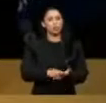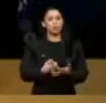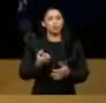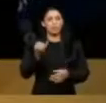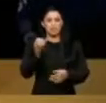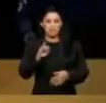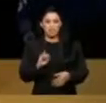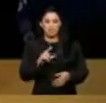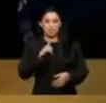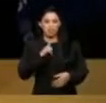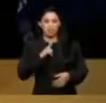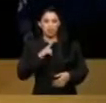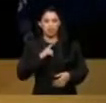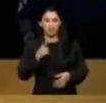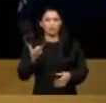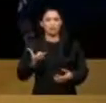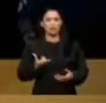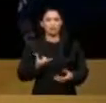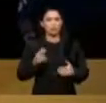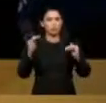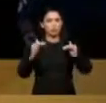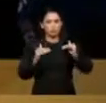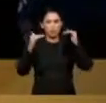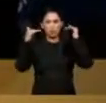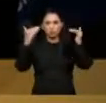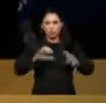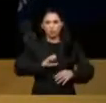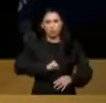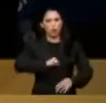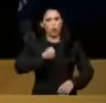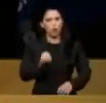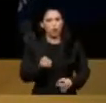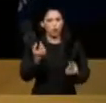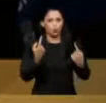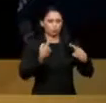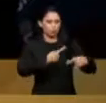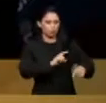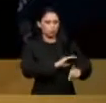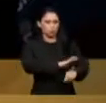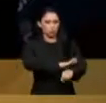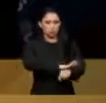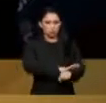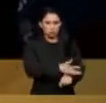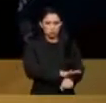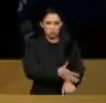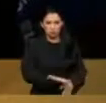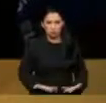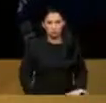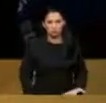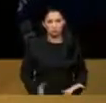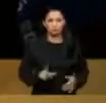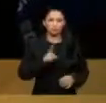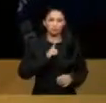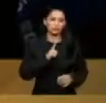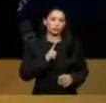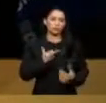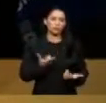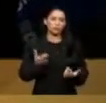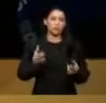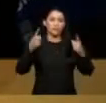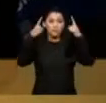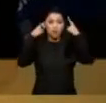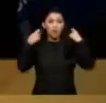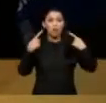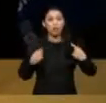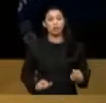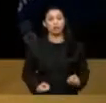estejam fundamentadas na superioridade ou ódio raciais, bem como atos de violência ou provocação desses atos,